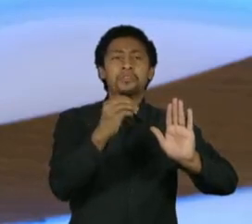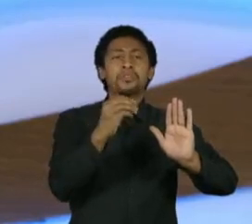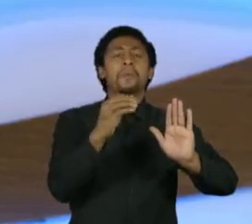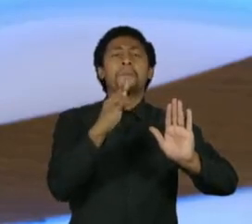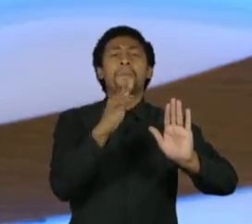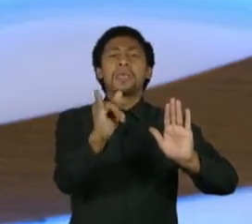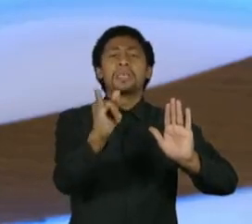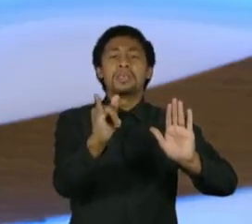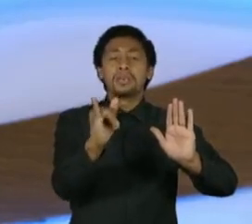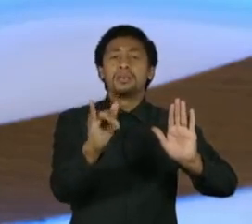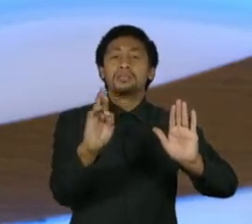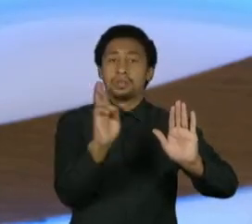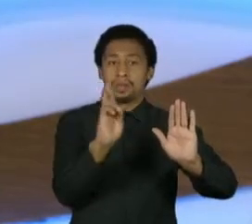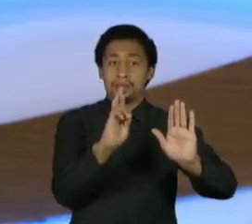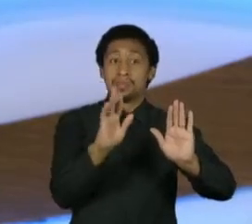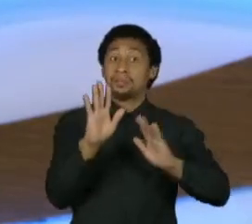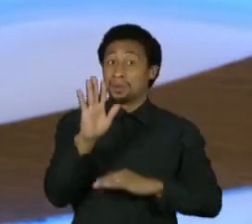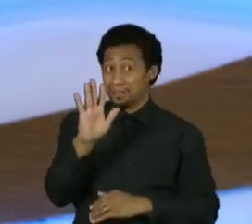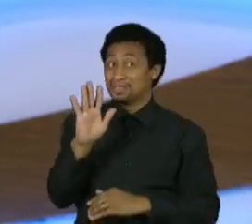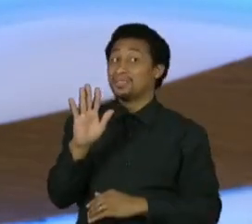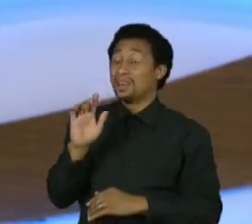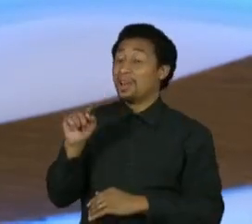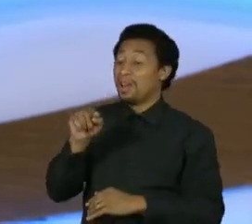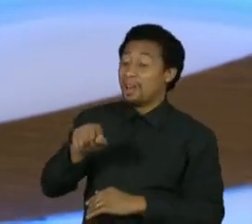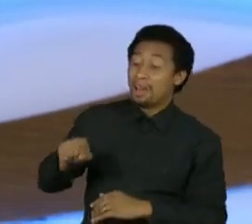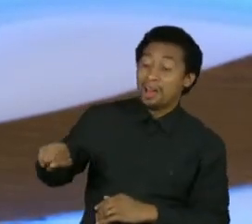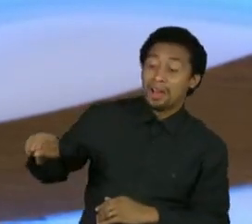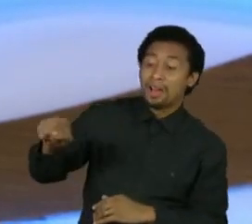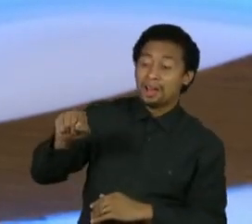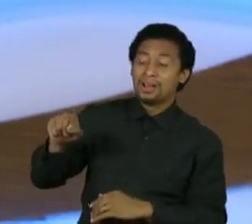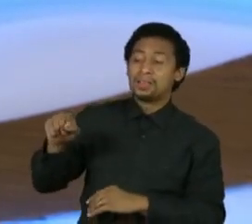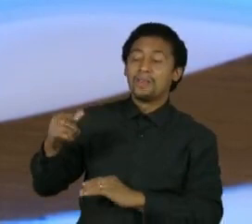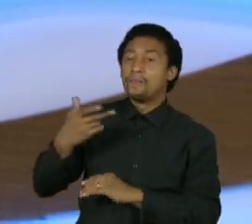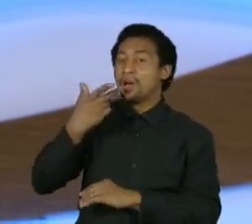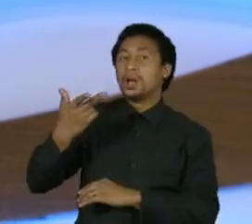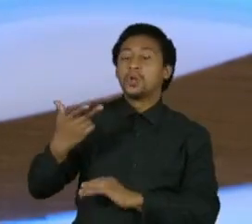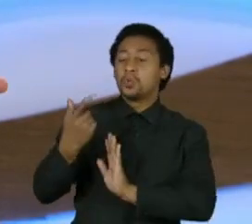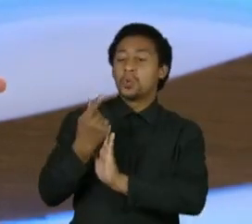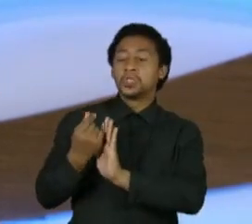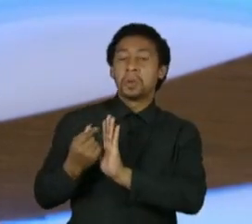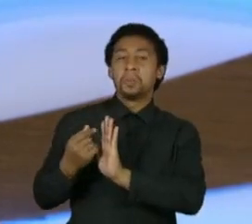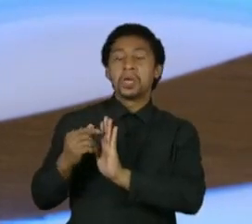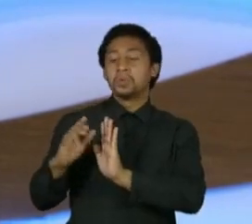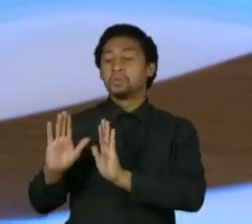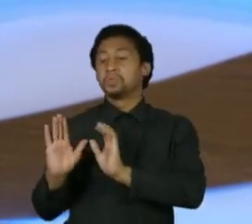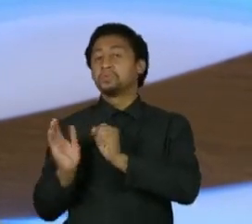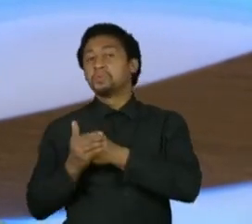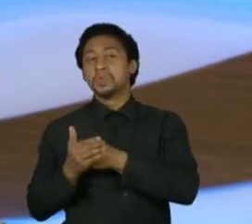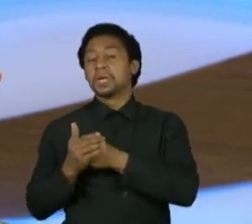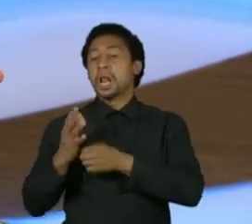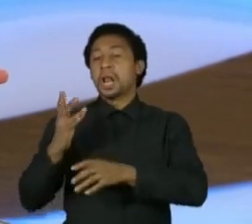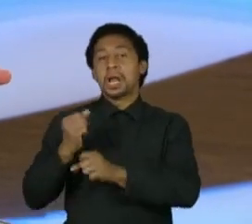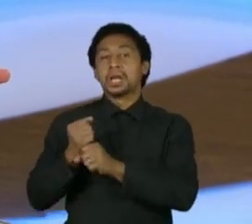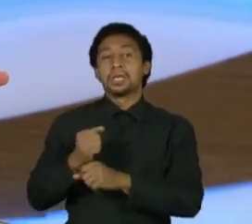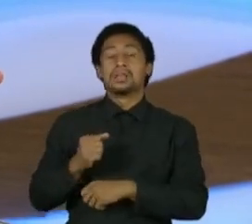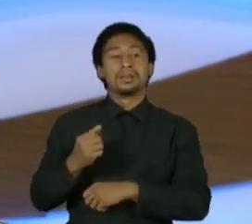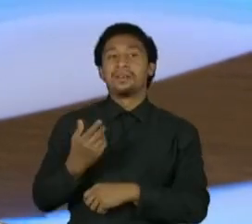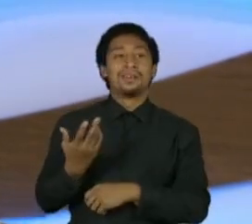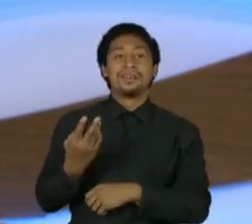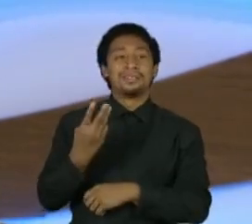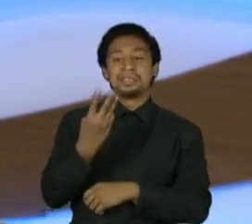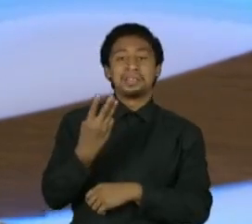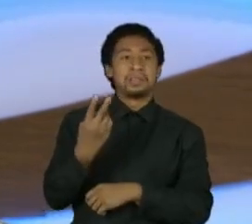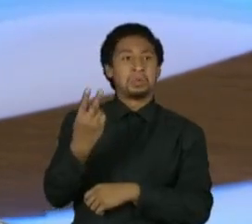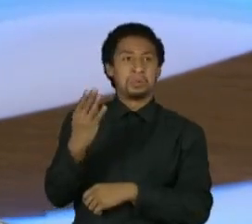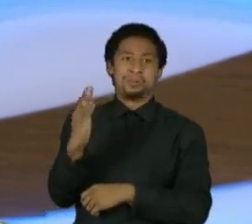é cerca de 32 bilhões de reais. E as chamadas emendas de relator, que são apontadas equivocadamente como orçamento secreto,